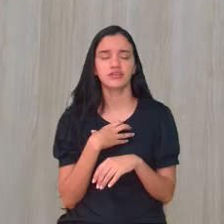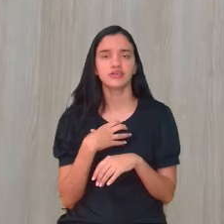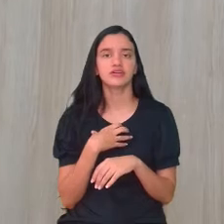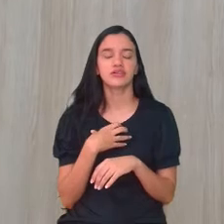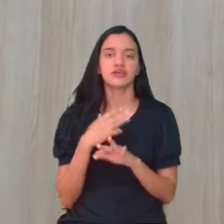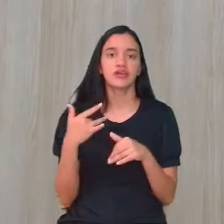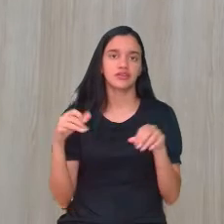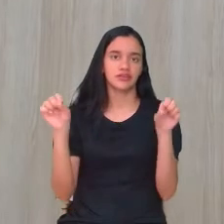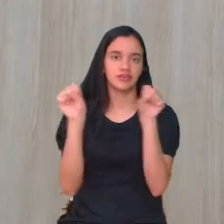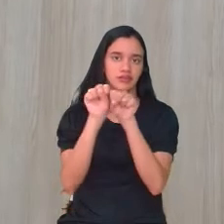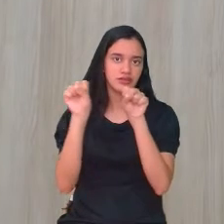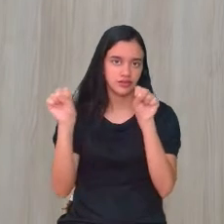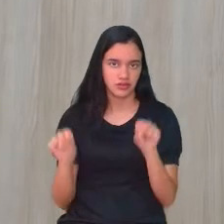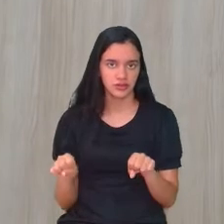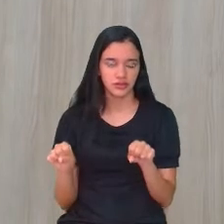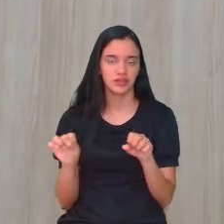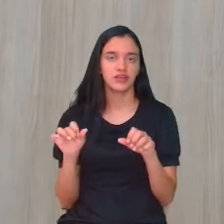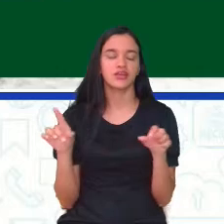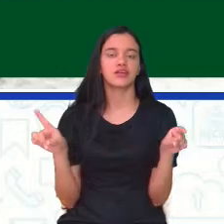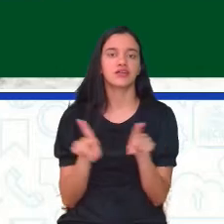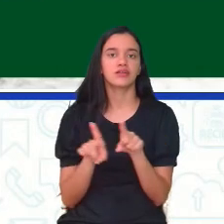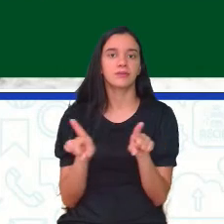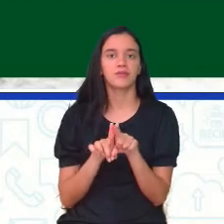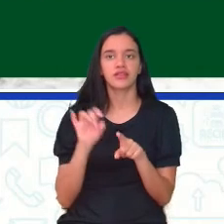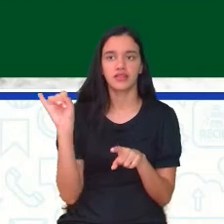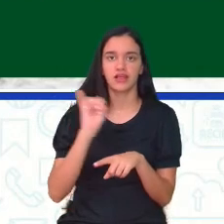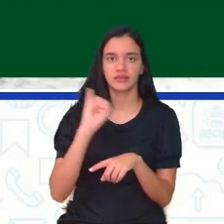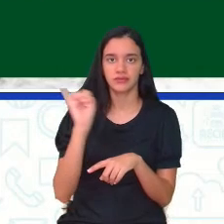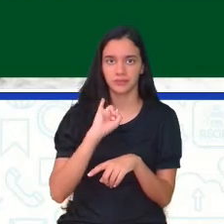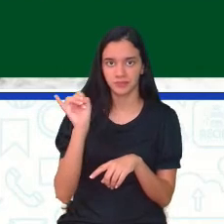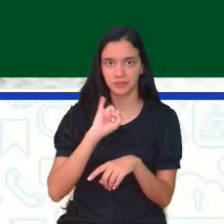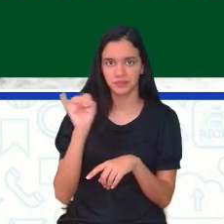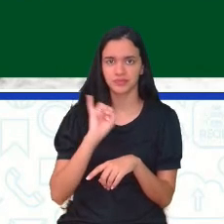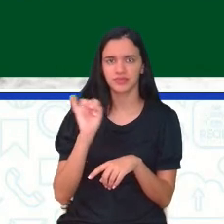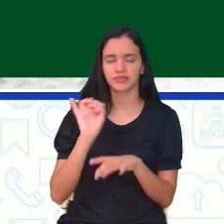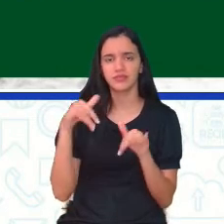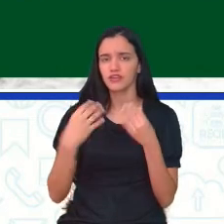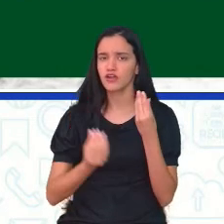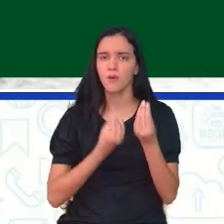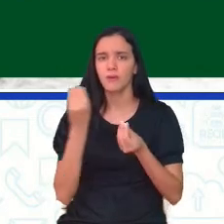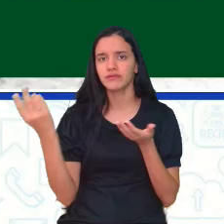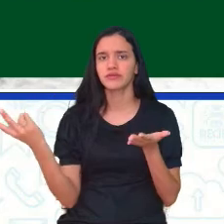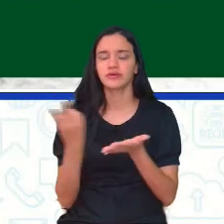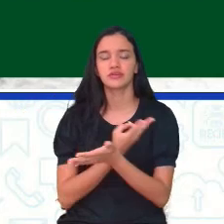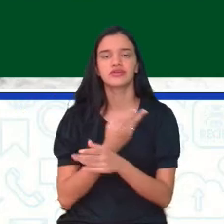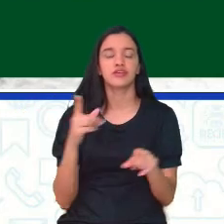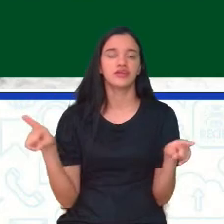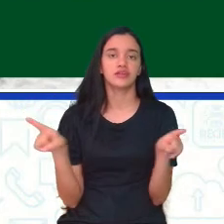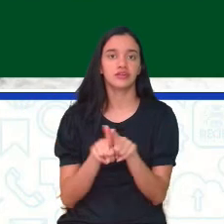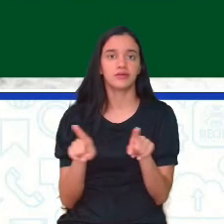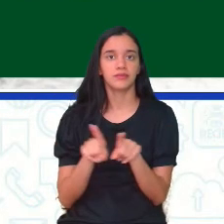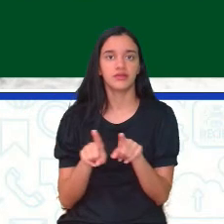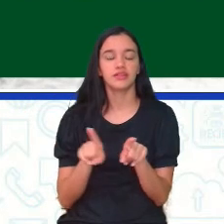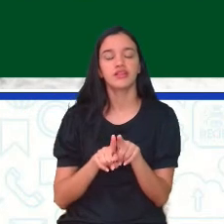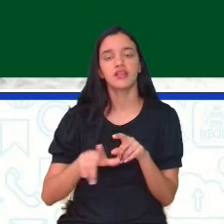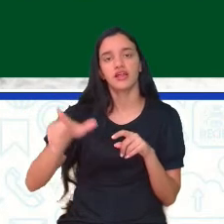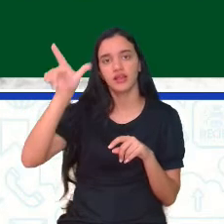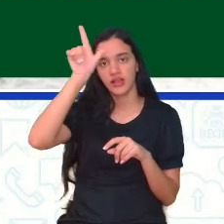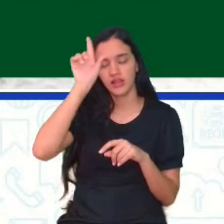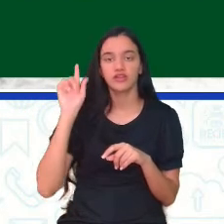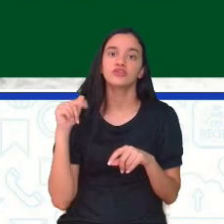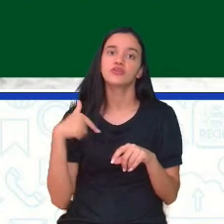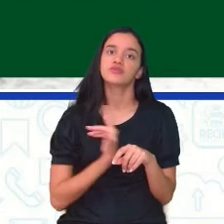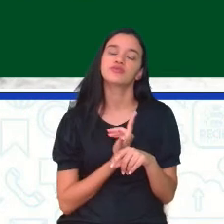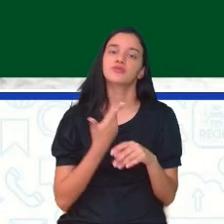esse sistema, né, ele se instala na Itália, e assim como que vai acontecer também na Alemanha, e isso a gente